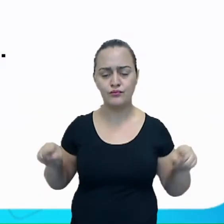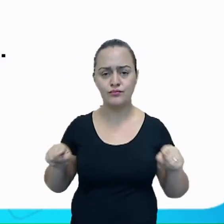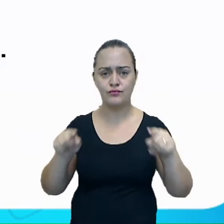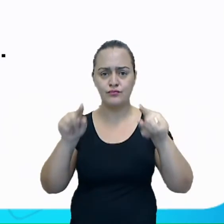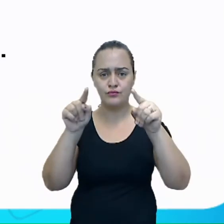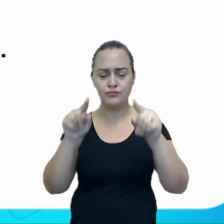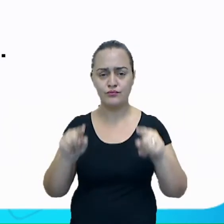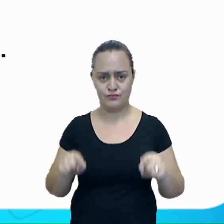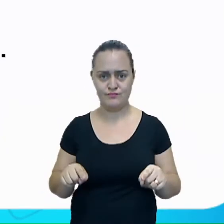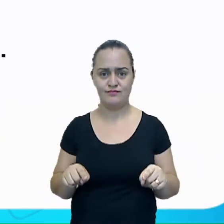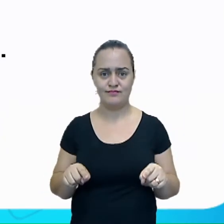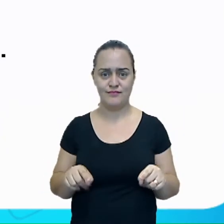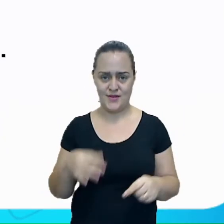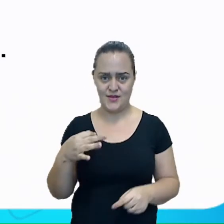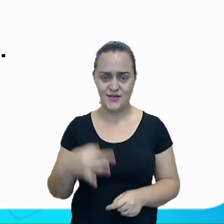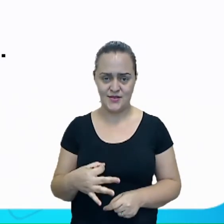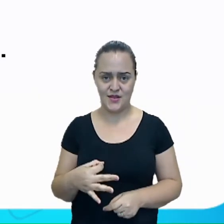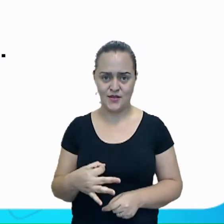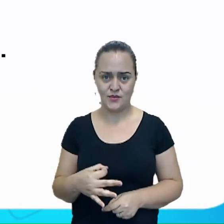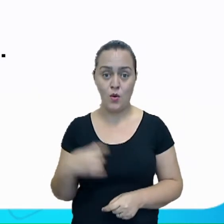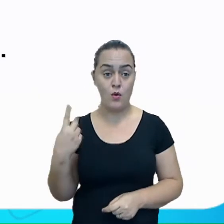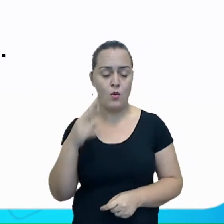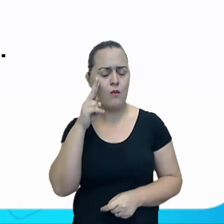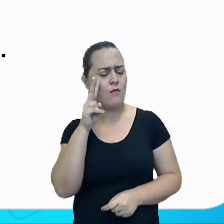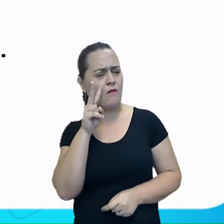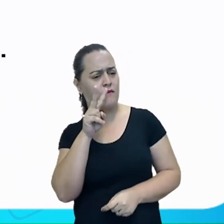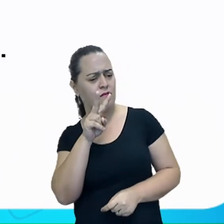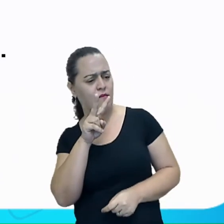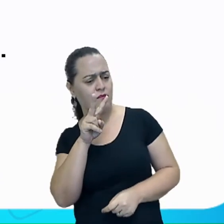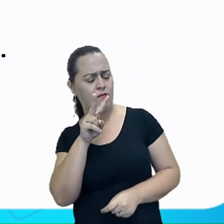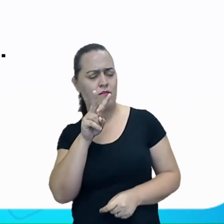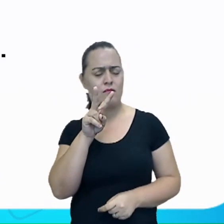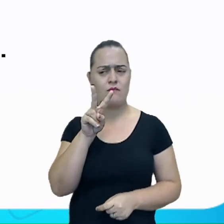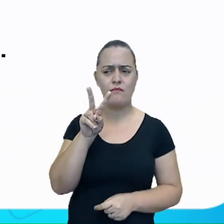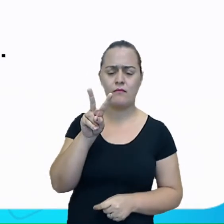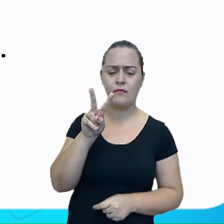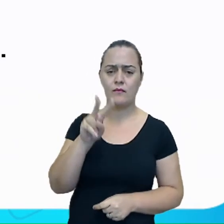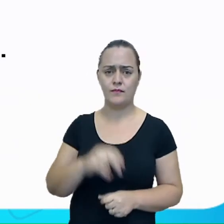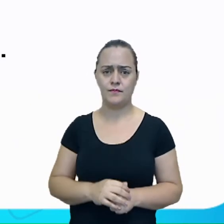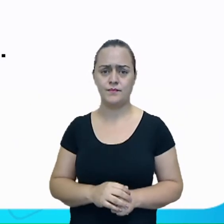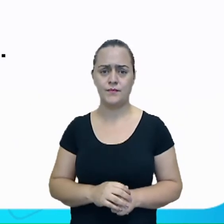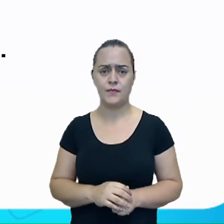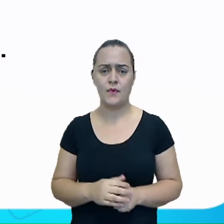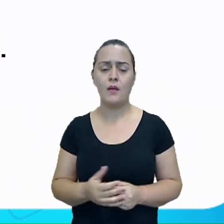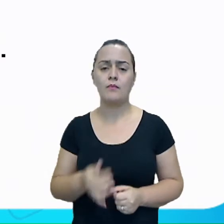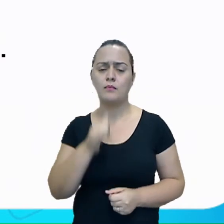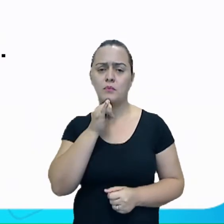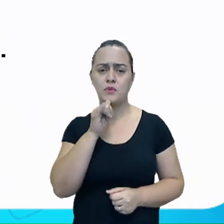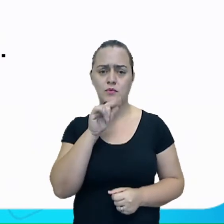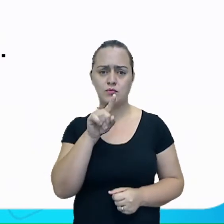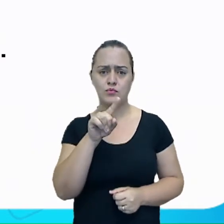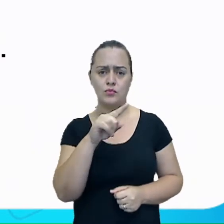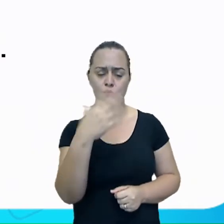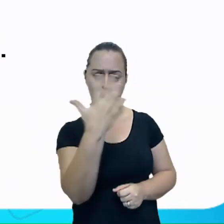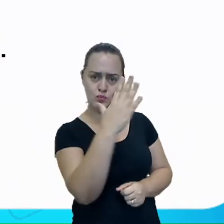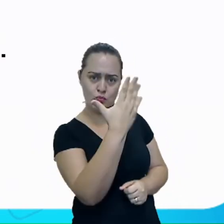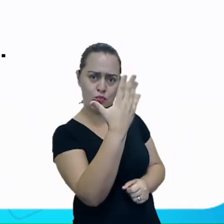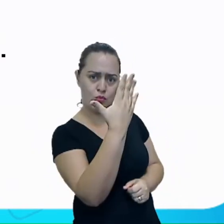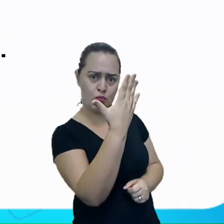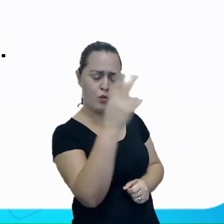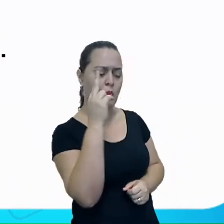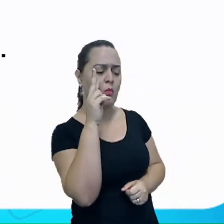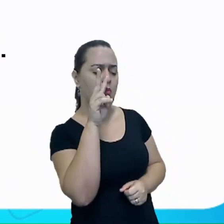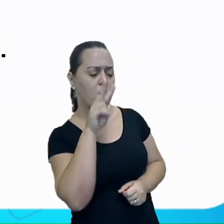gente visualiza. Quando você olha para o seu corpo, você não enxerga